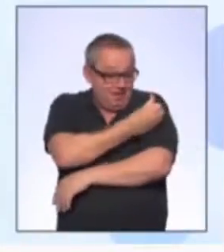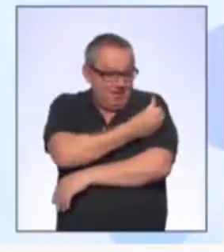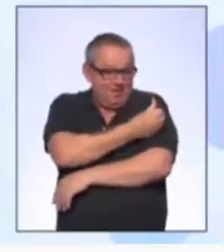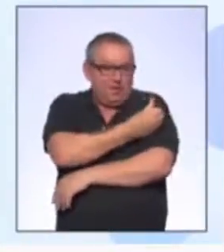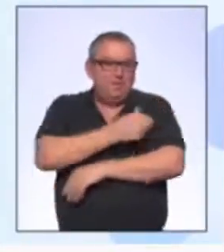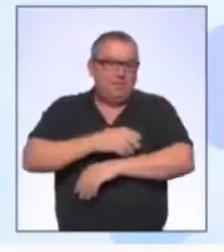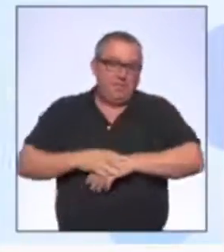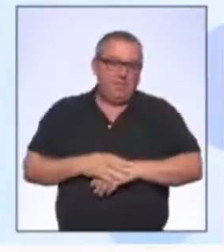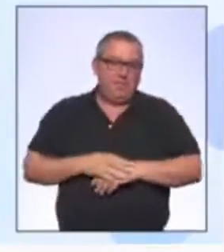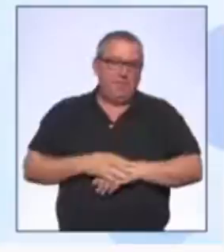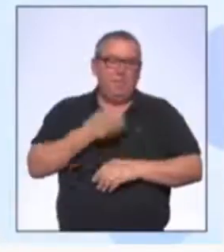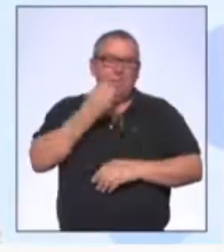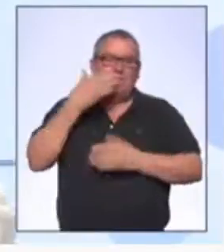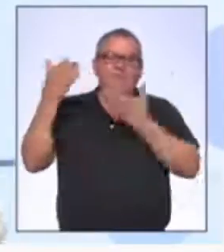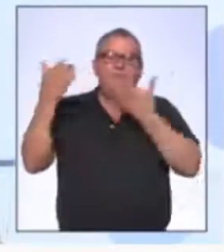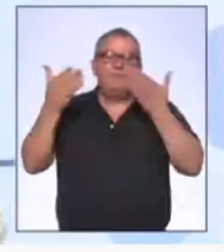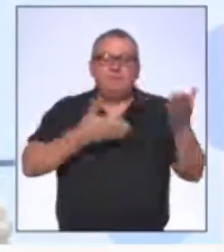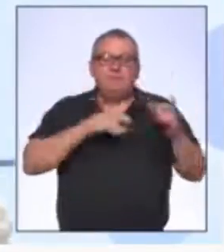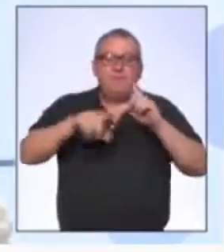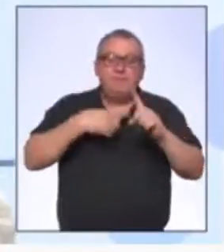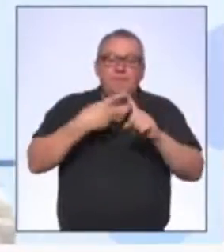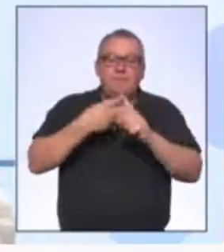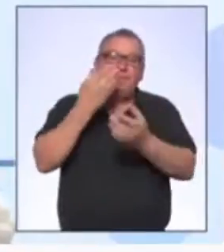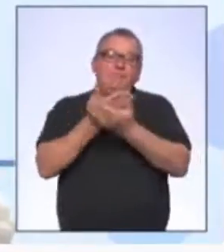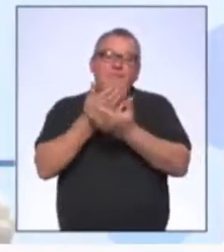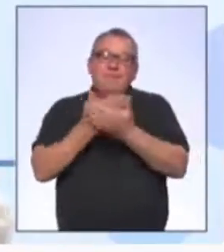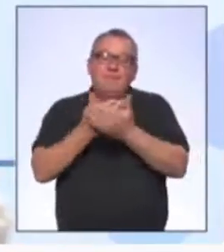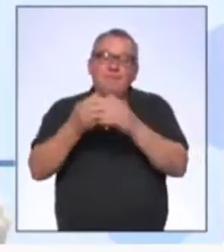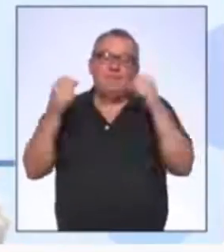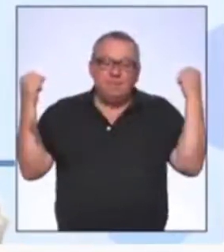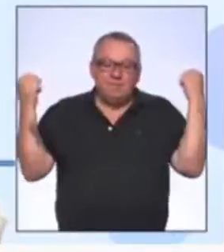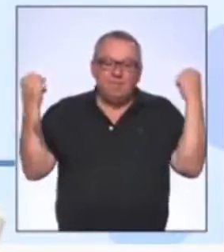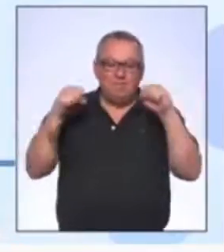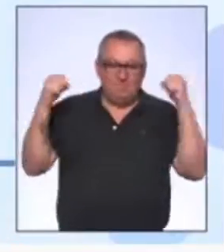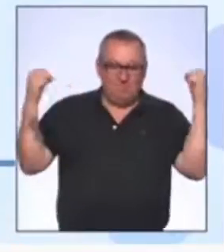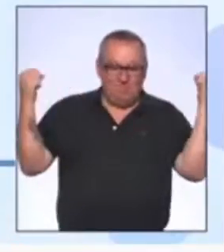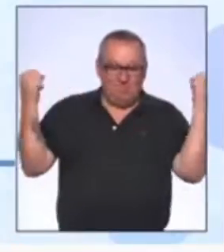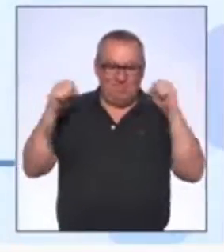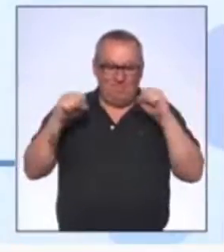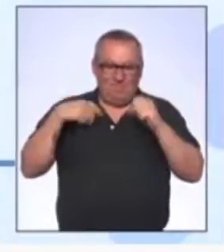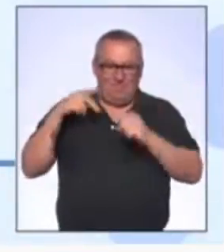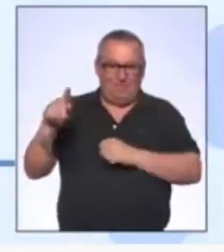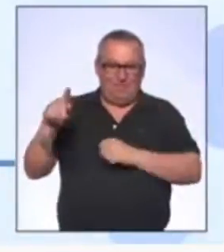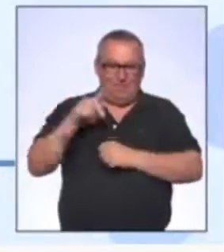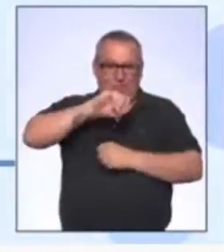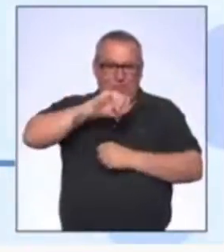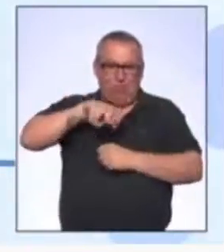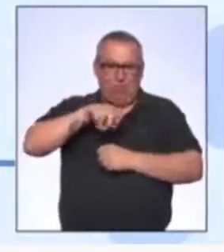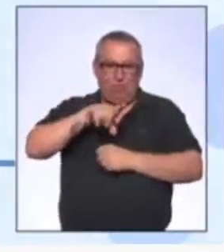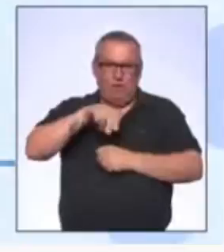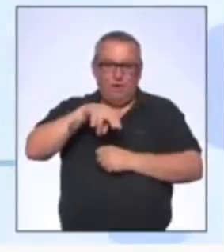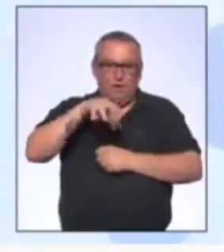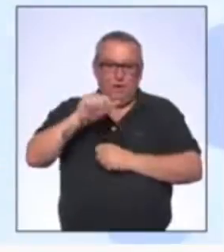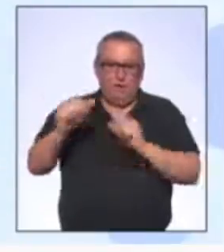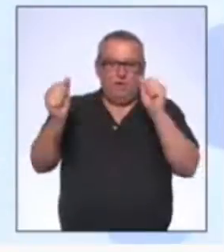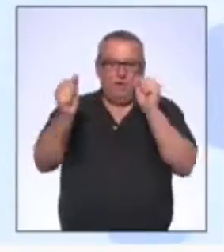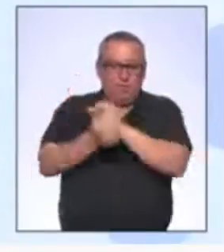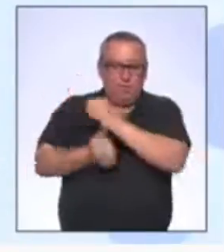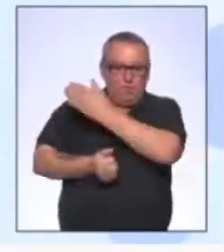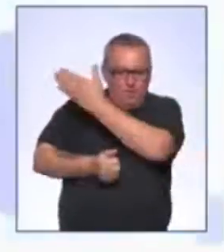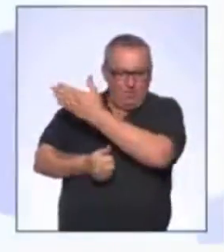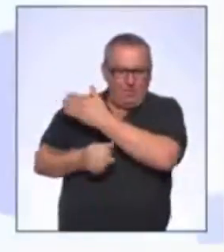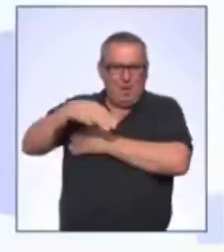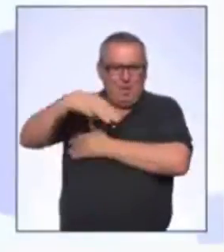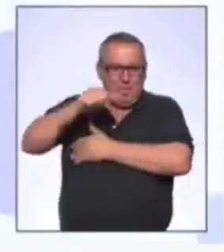ano sejam bem-vindos a mais uma aula de educação física eu sou a professora juliana e sou com a